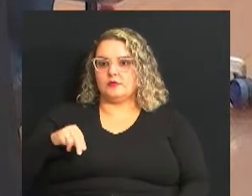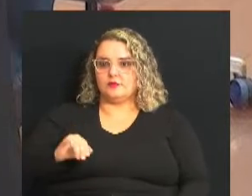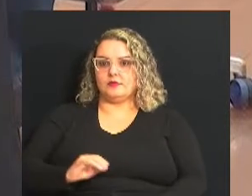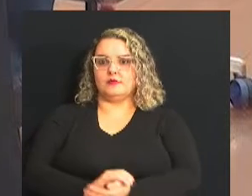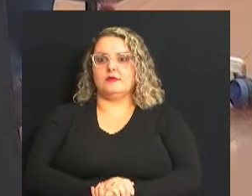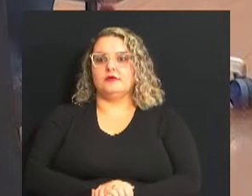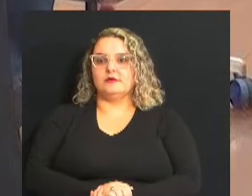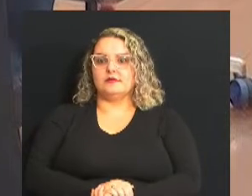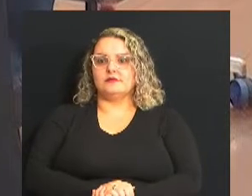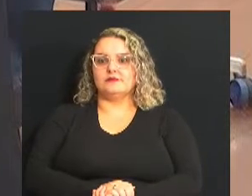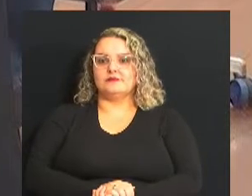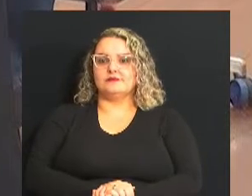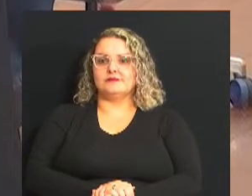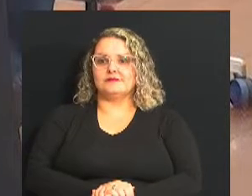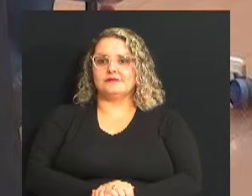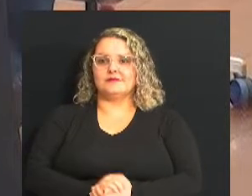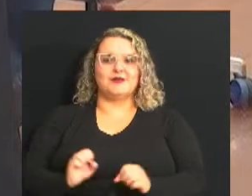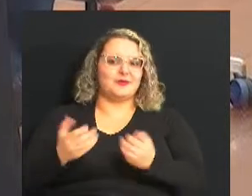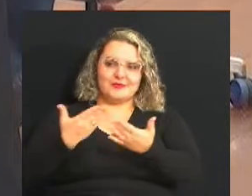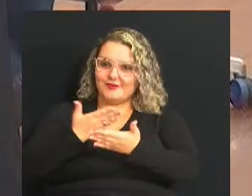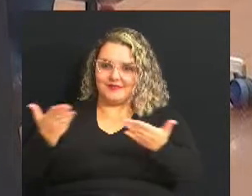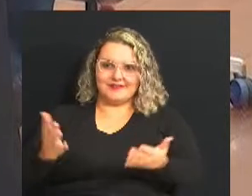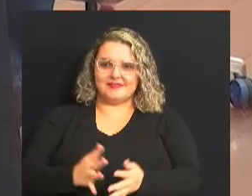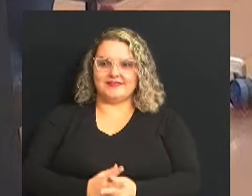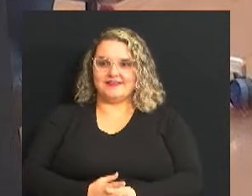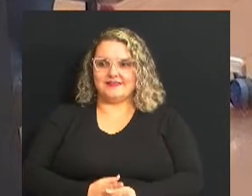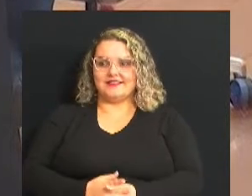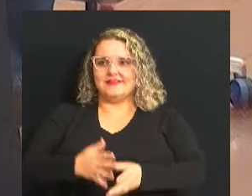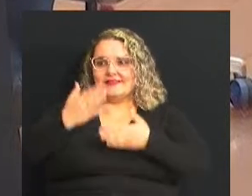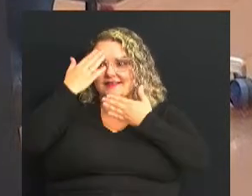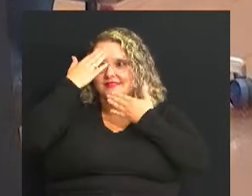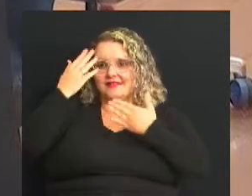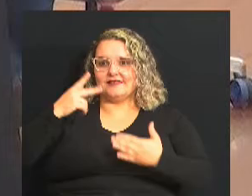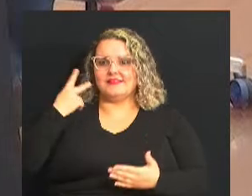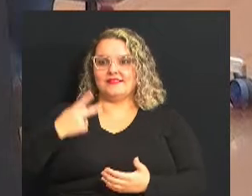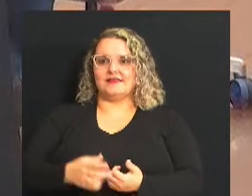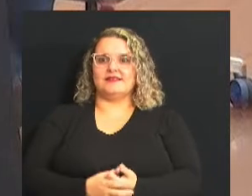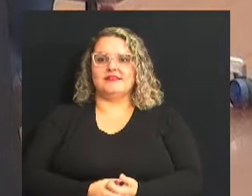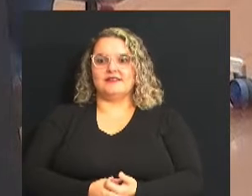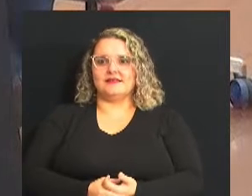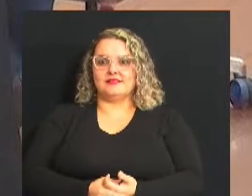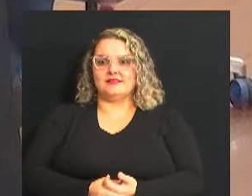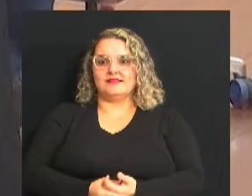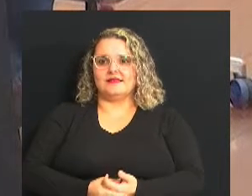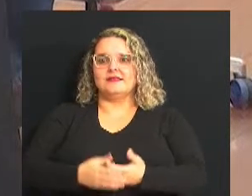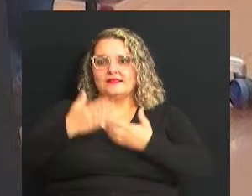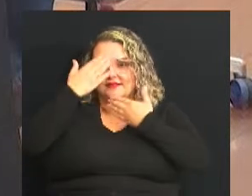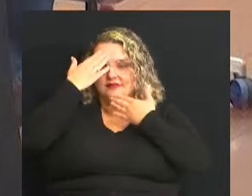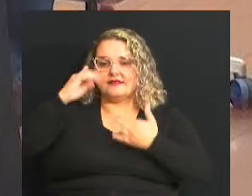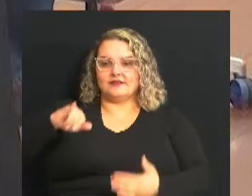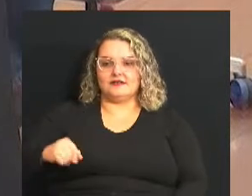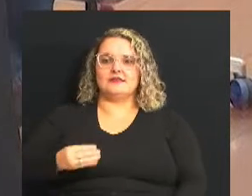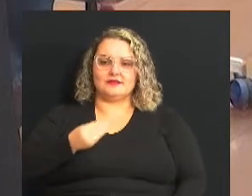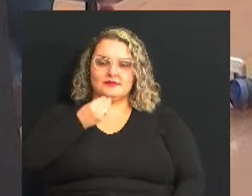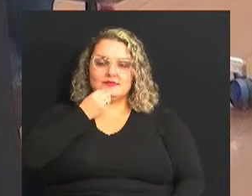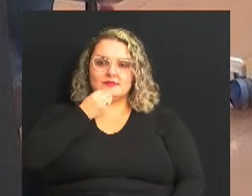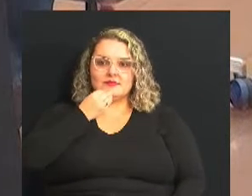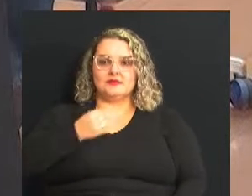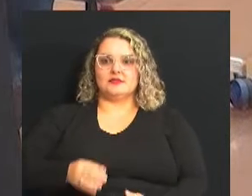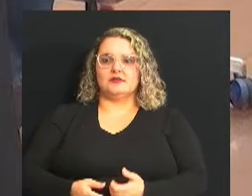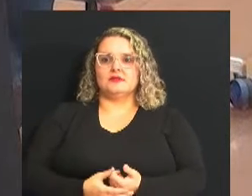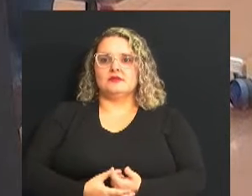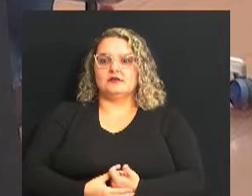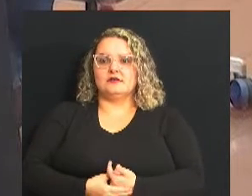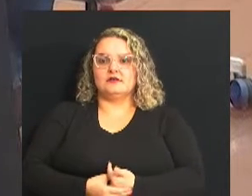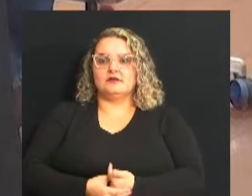O show é de vocês. Obrigado, vereador. Agradeço a oportunidade, sempre